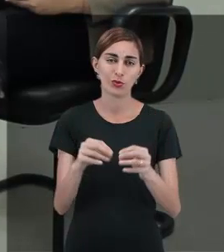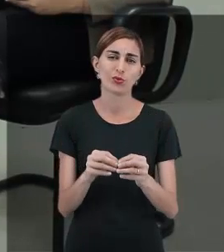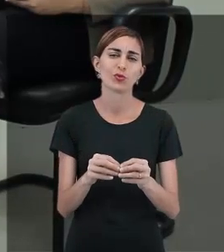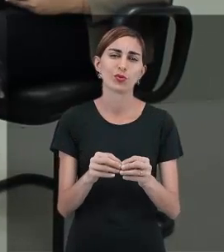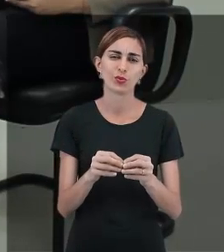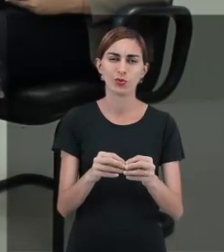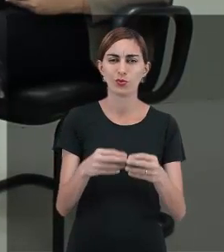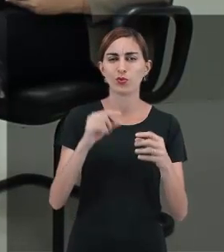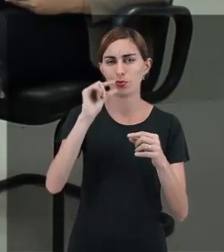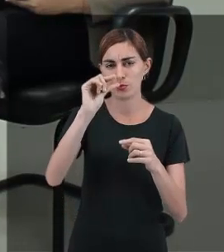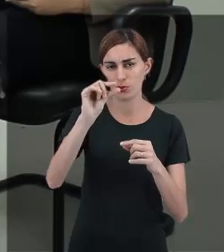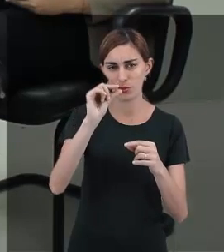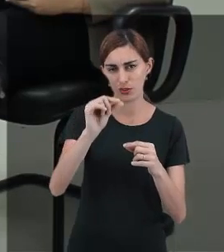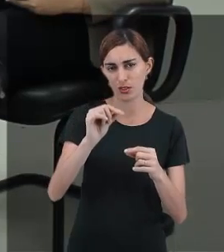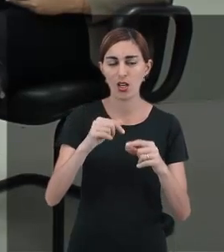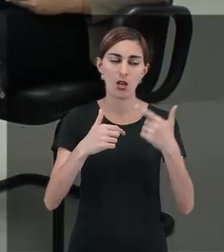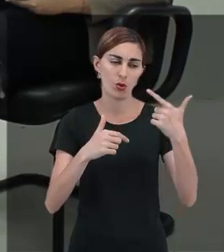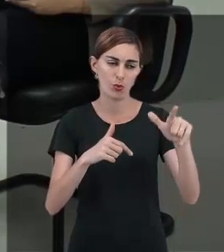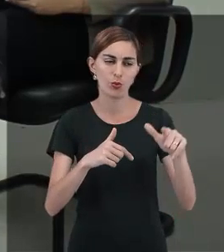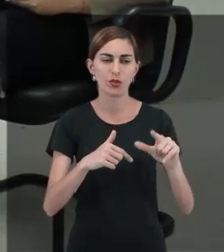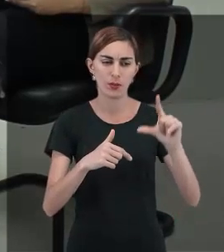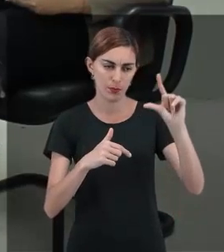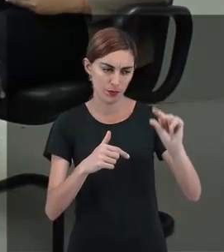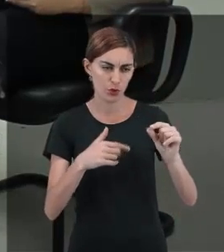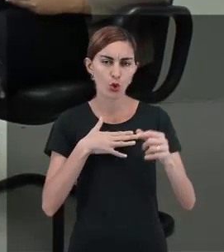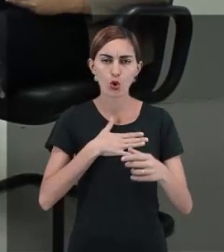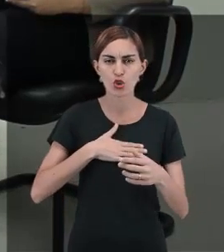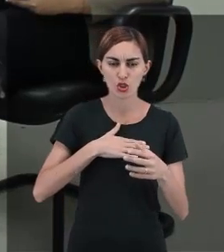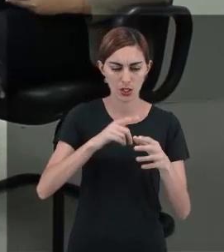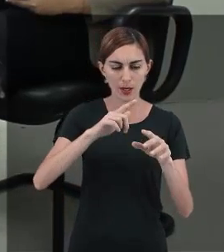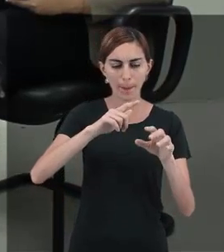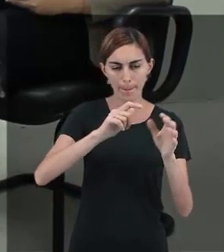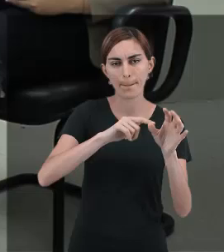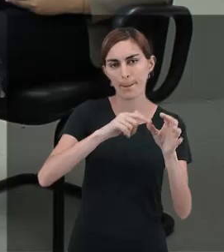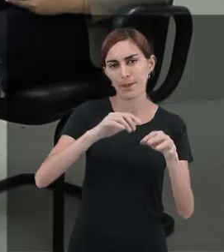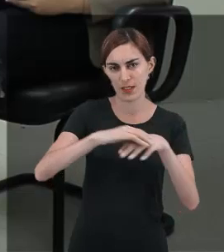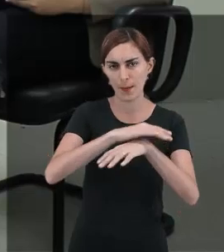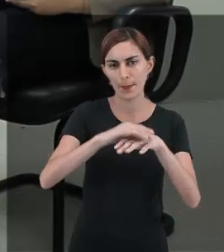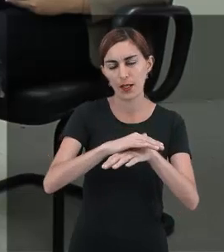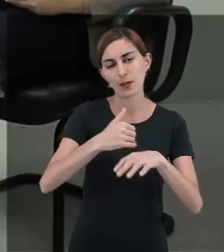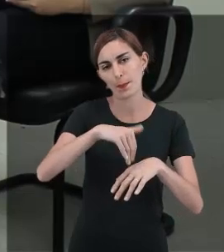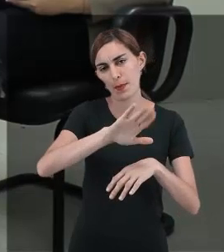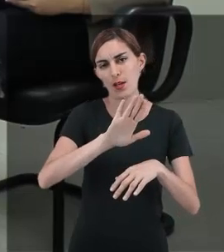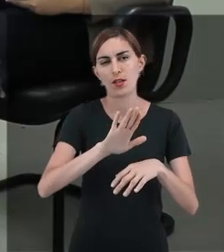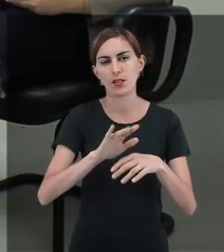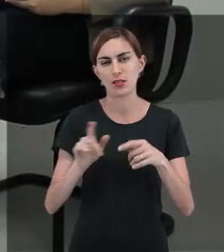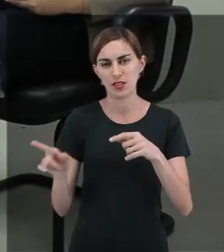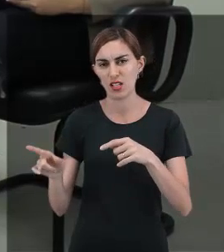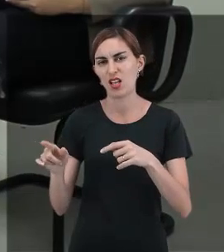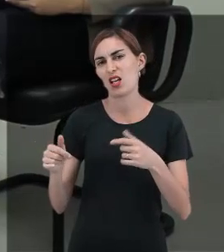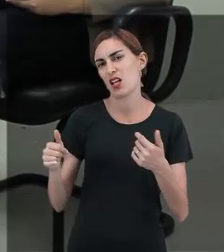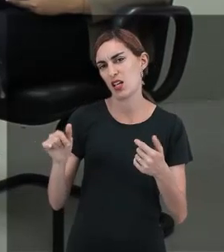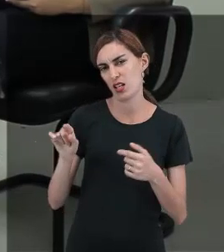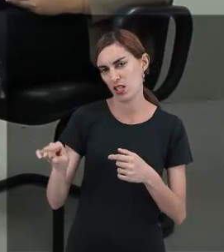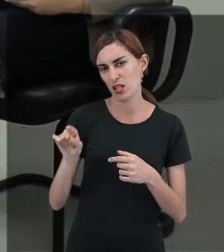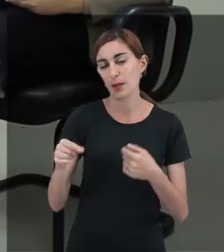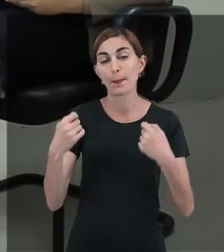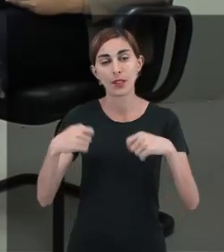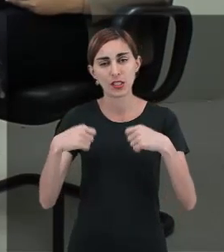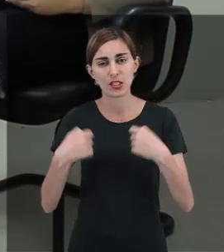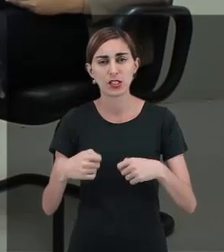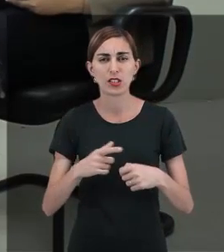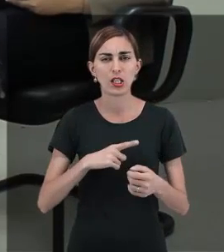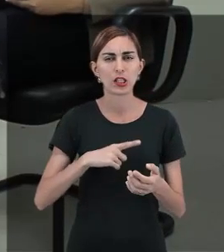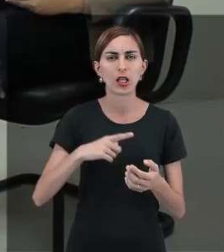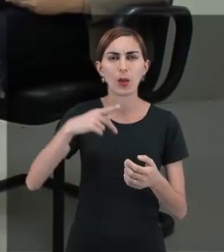Se eu errar um pouquinho menos do que alguém, eu sou lembrado por alguém. Nesse momento, eu vendo mais. Então, é isso que a gente precisa, é isso. Ter